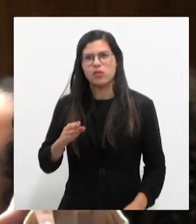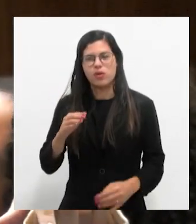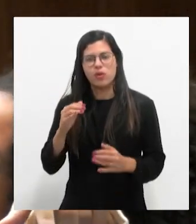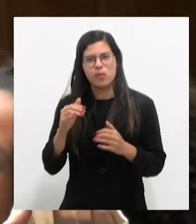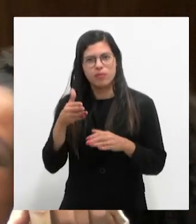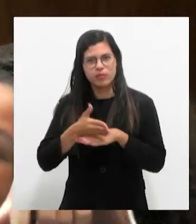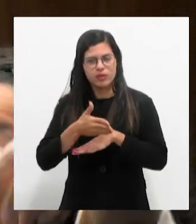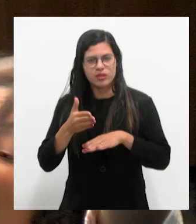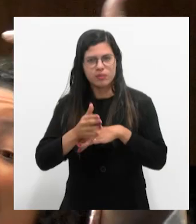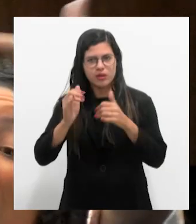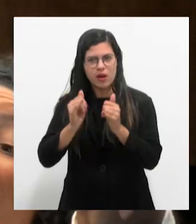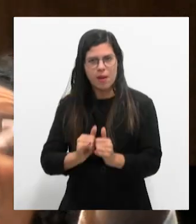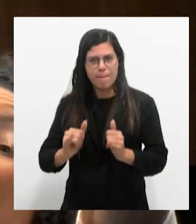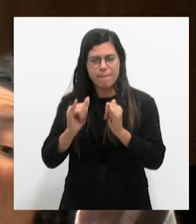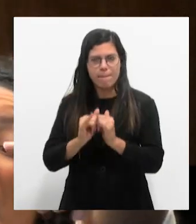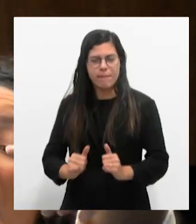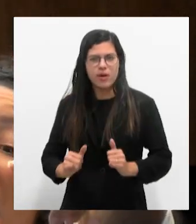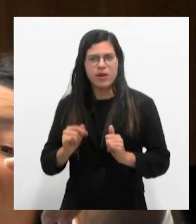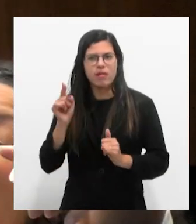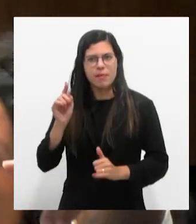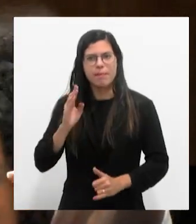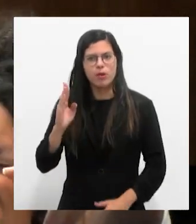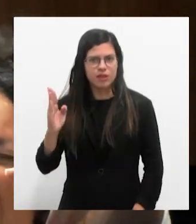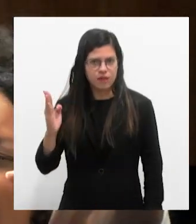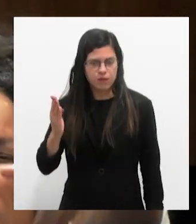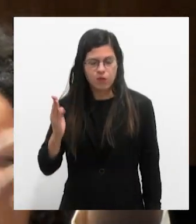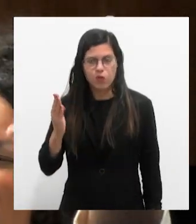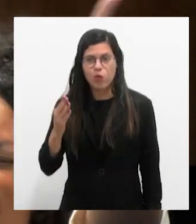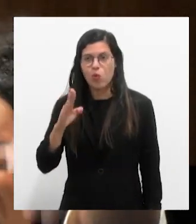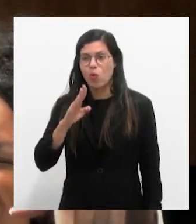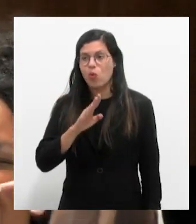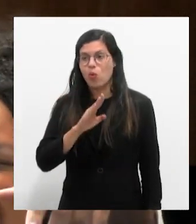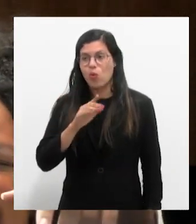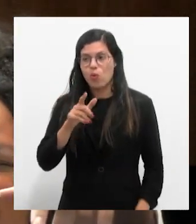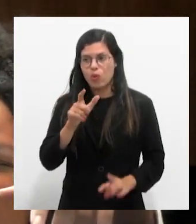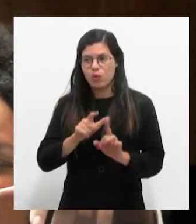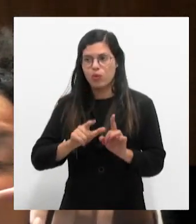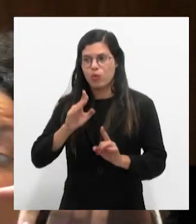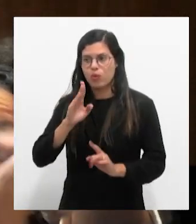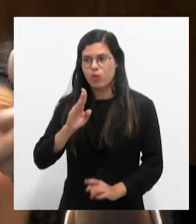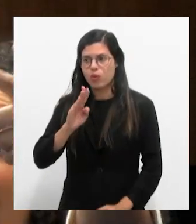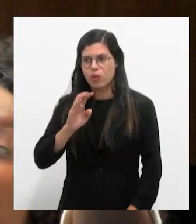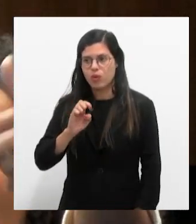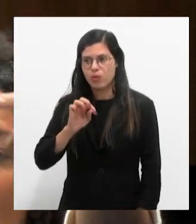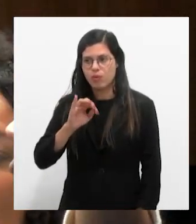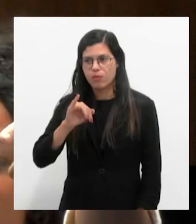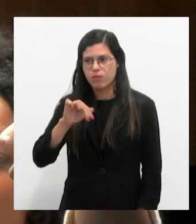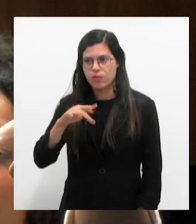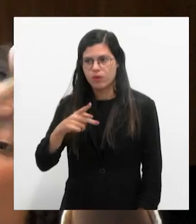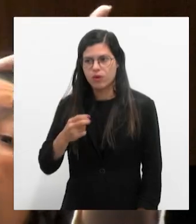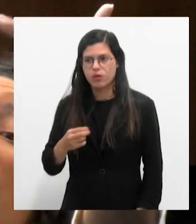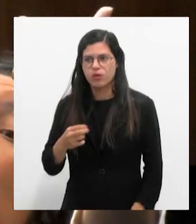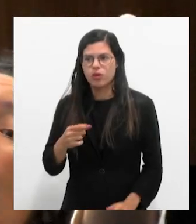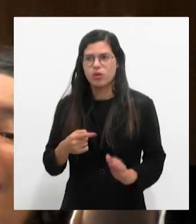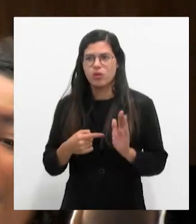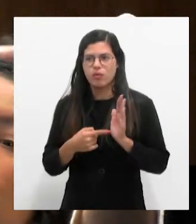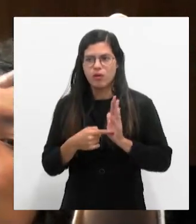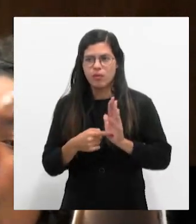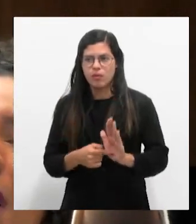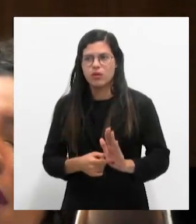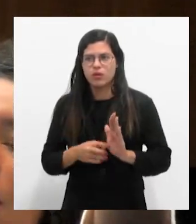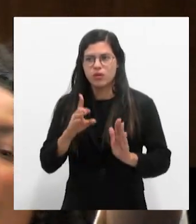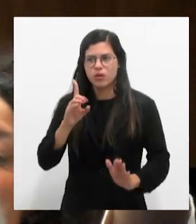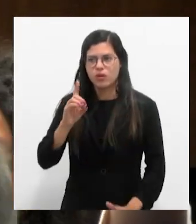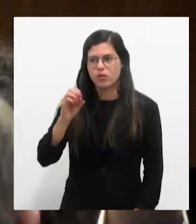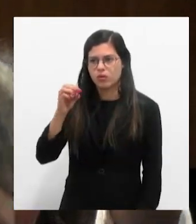IBASE, em Botafogo. O Betinho me apresentou, deputada Marina do MST, Dom Mauro Morelli, né?